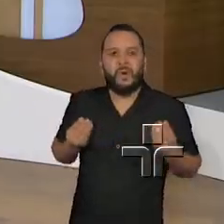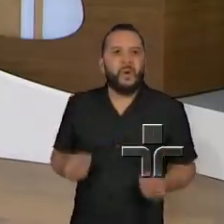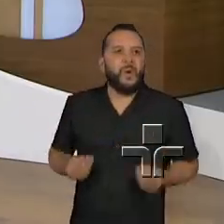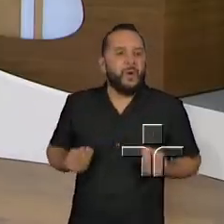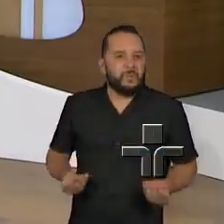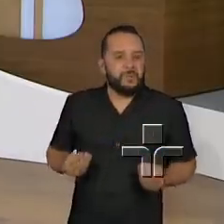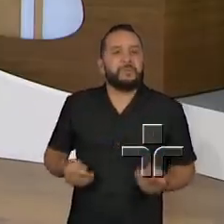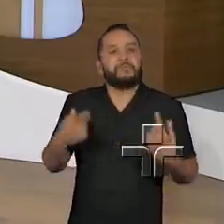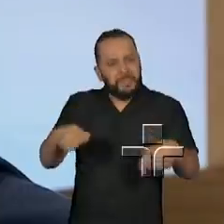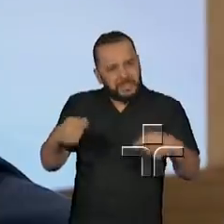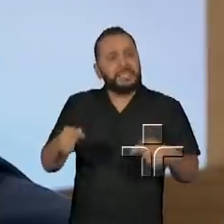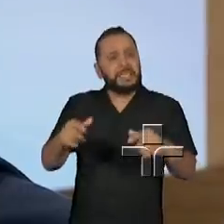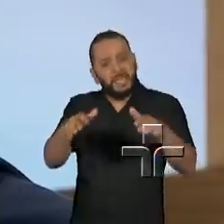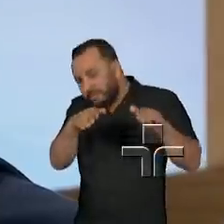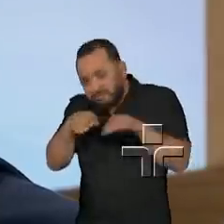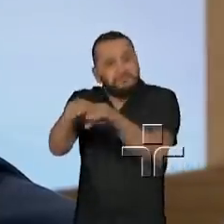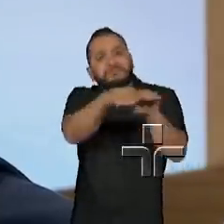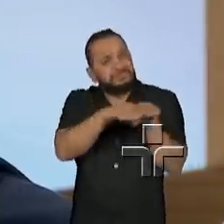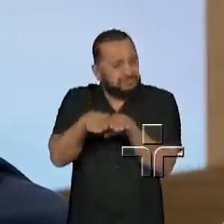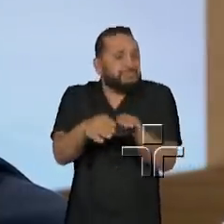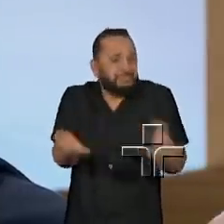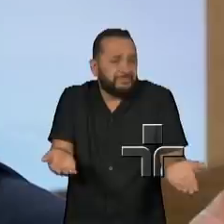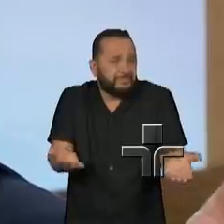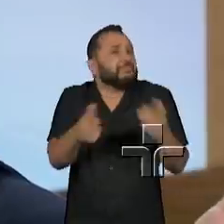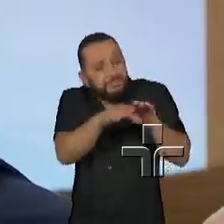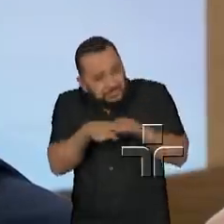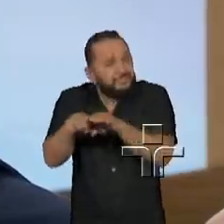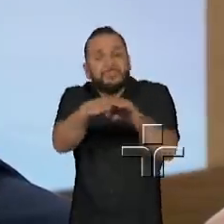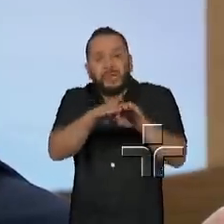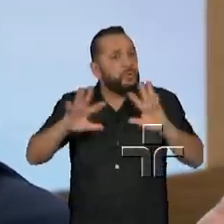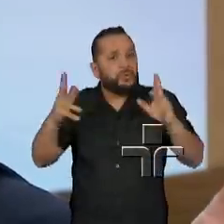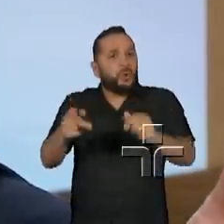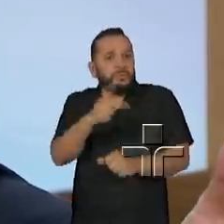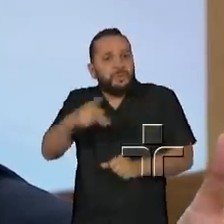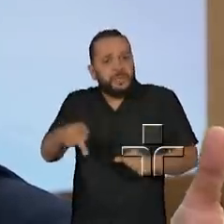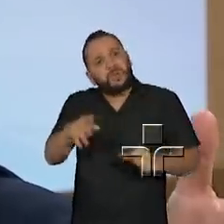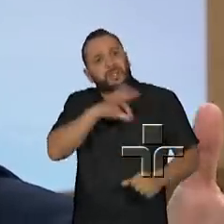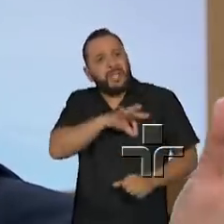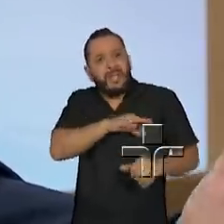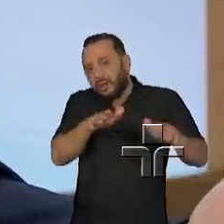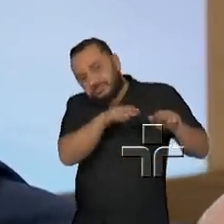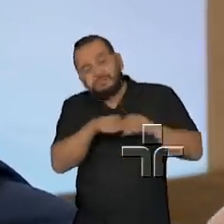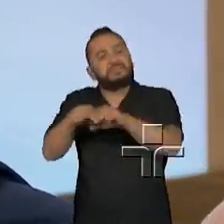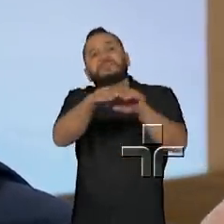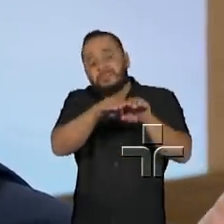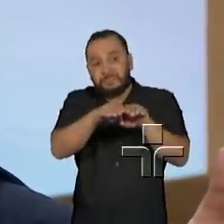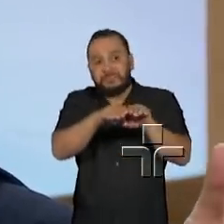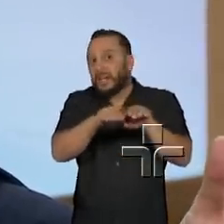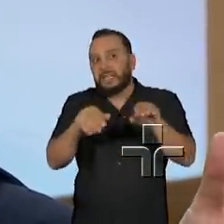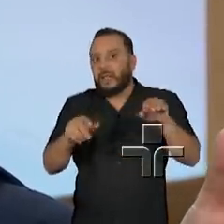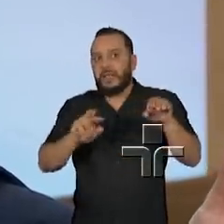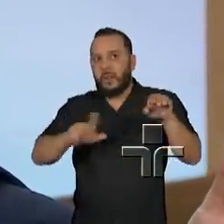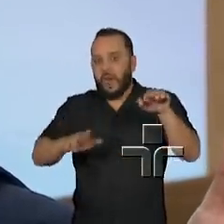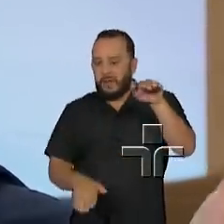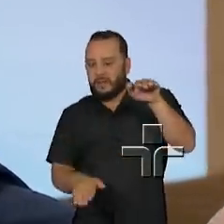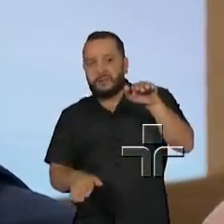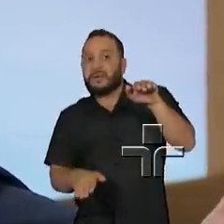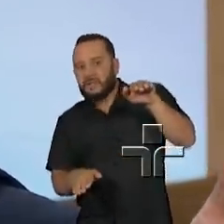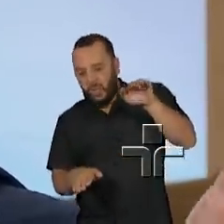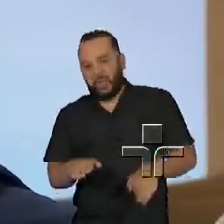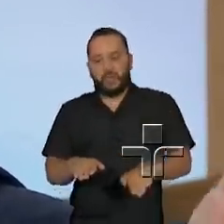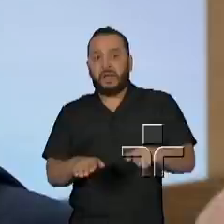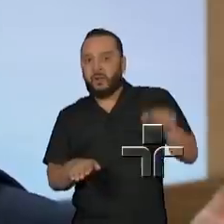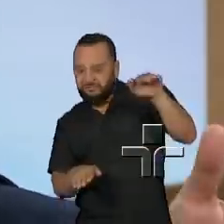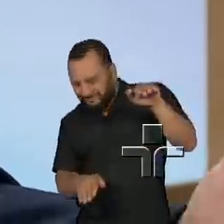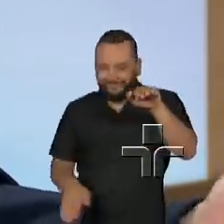carreira de professor pelo teto. Pelo teto. Tratar todos os professores como sendo parte de uma única carreira, e se o professor do magistério